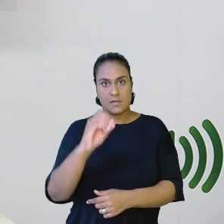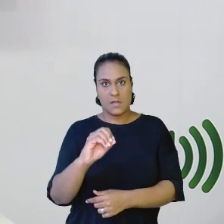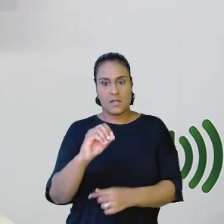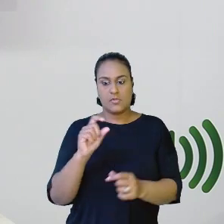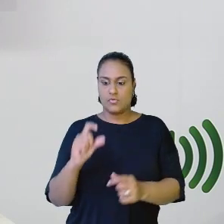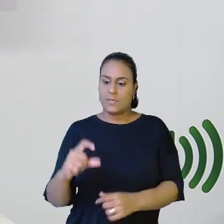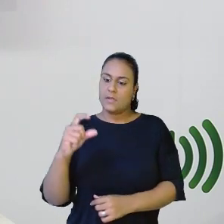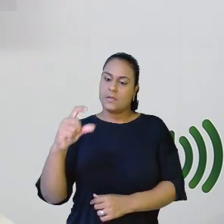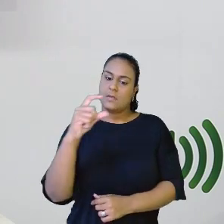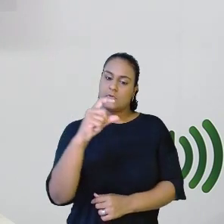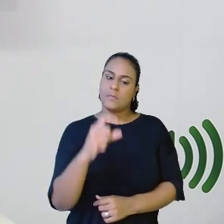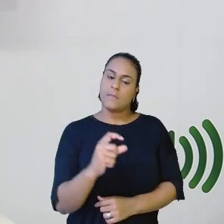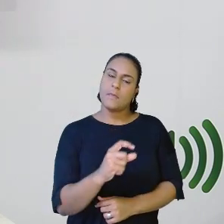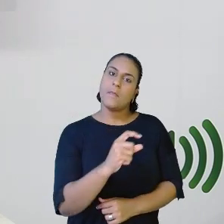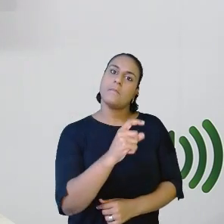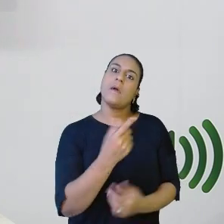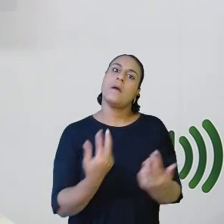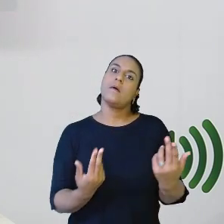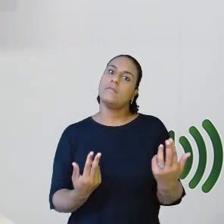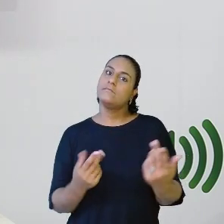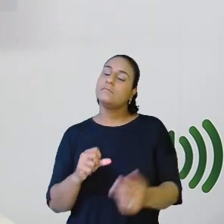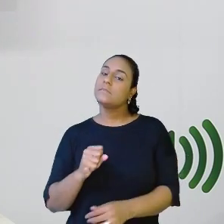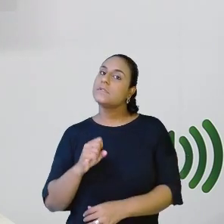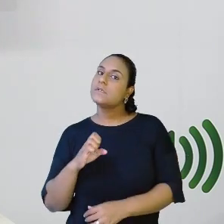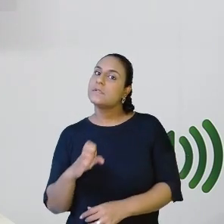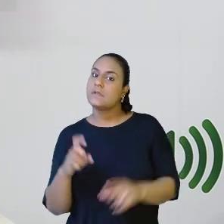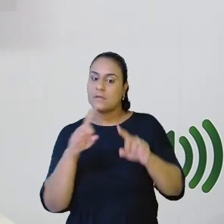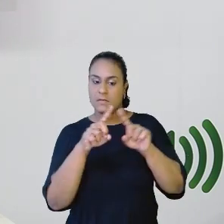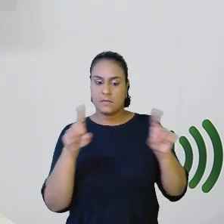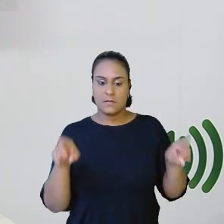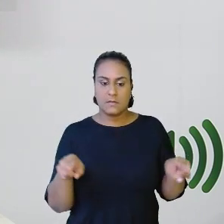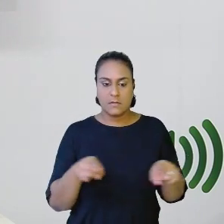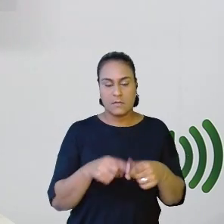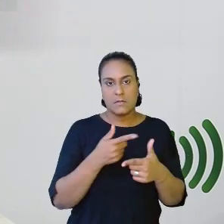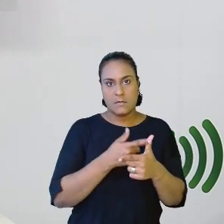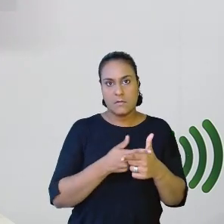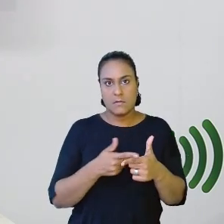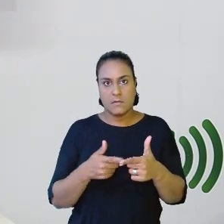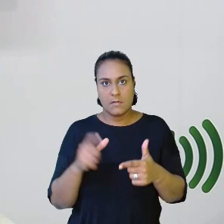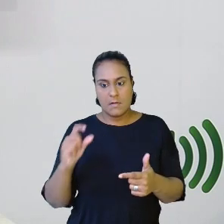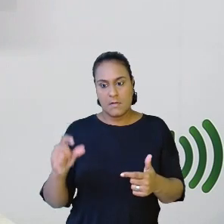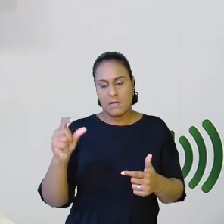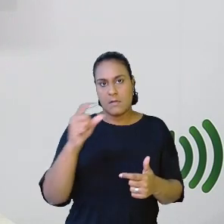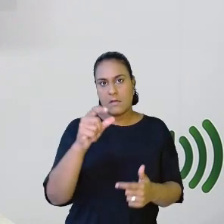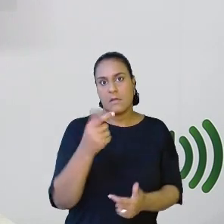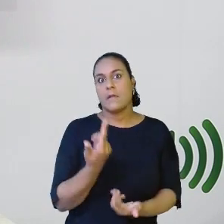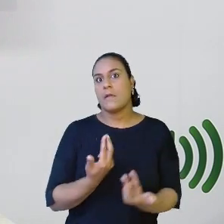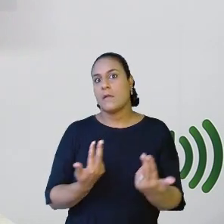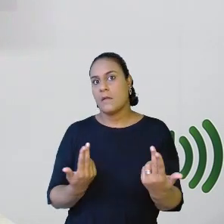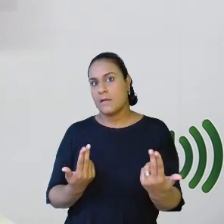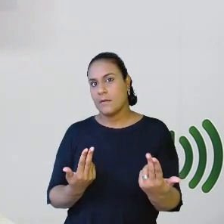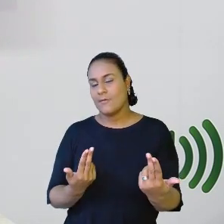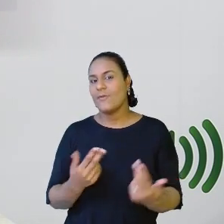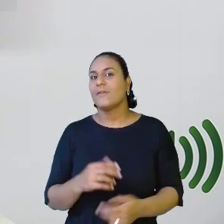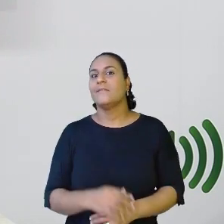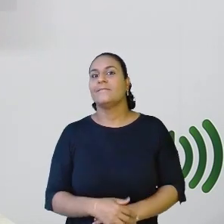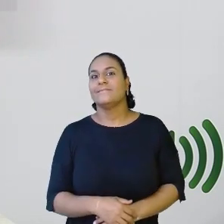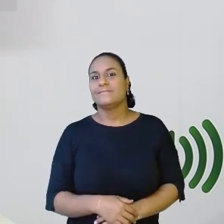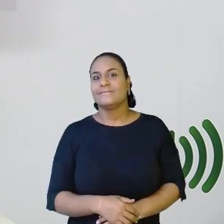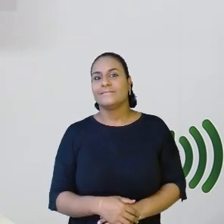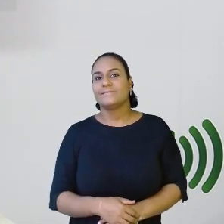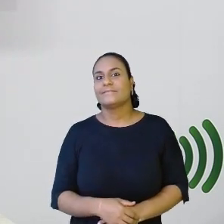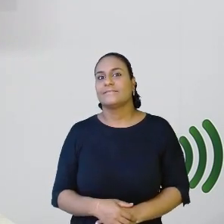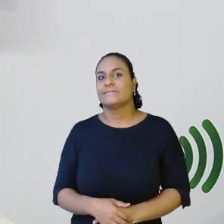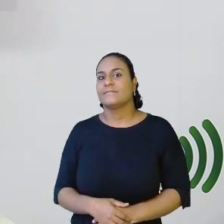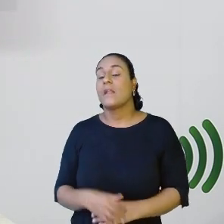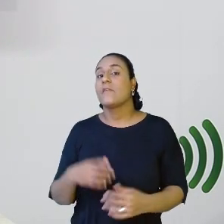partes iguais. Se ele vai dividir o inteiro em 10 partes iguais e vai dar uma parte